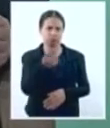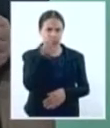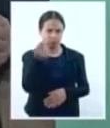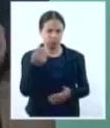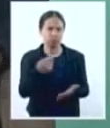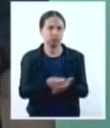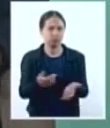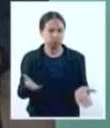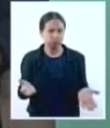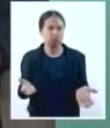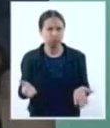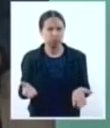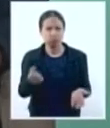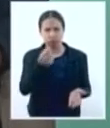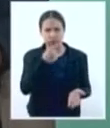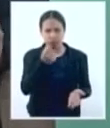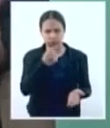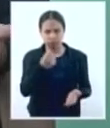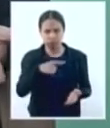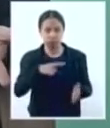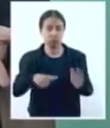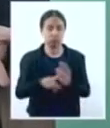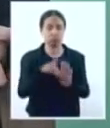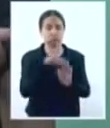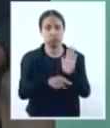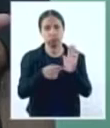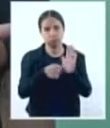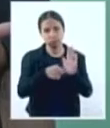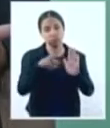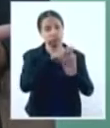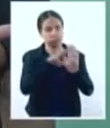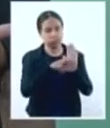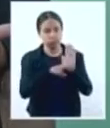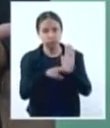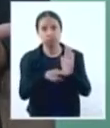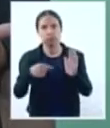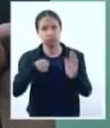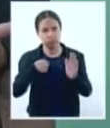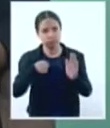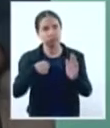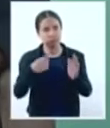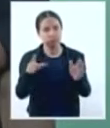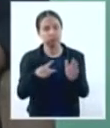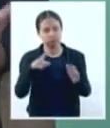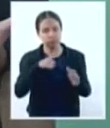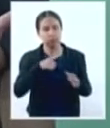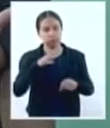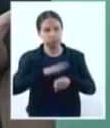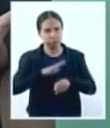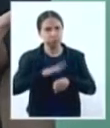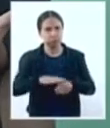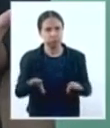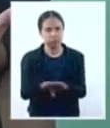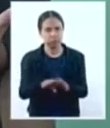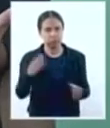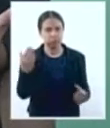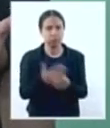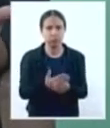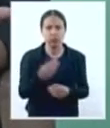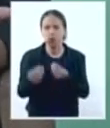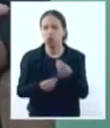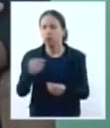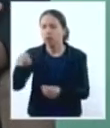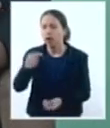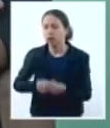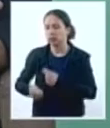ser votado que tenta regulamentar a forma como as drogarias e farmácias comercializam esse medicamento. Eu